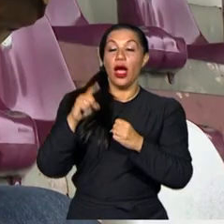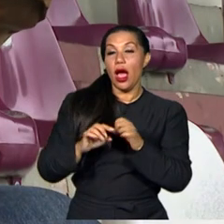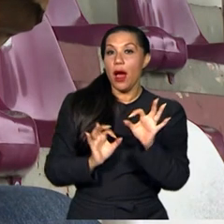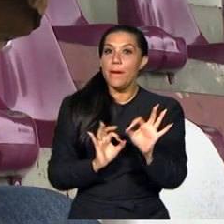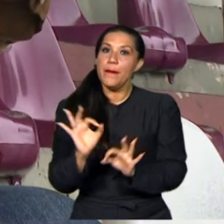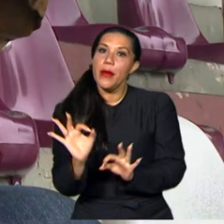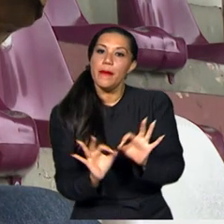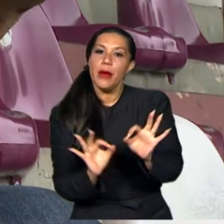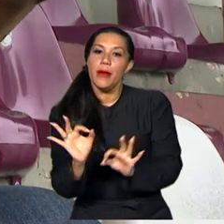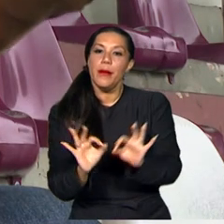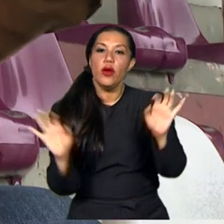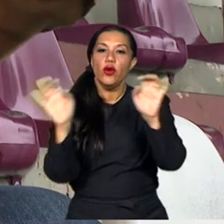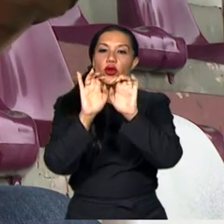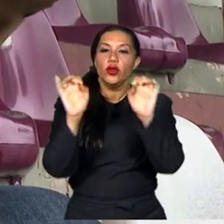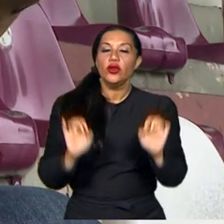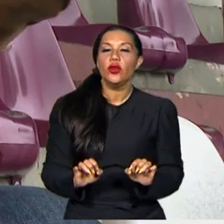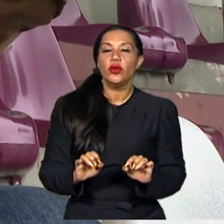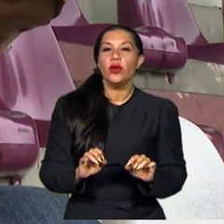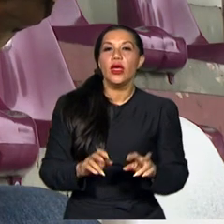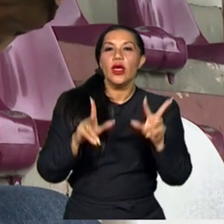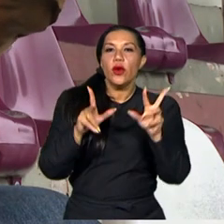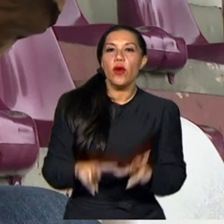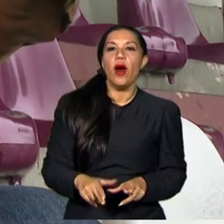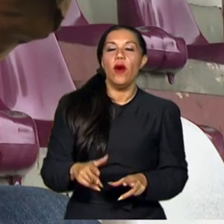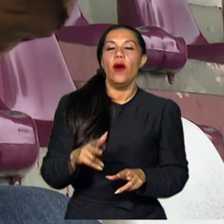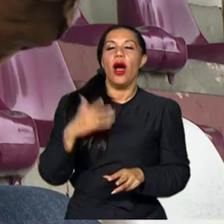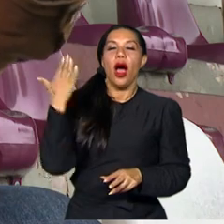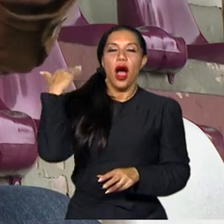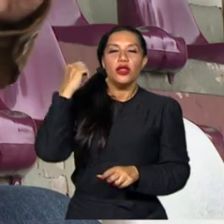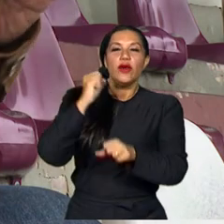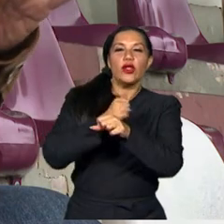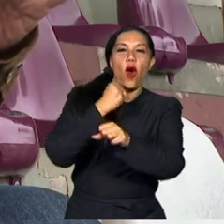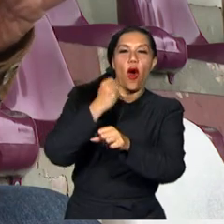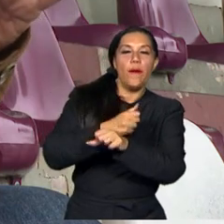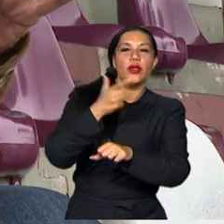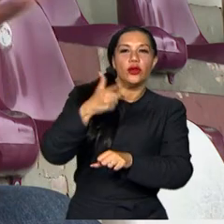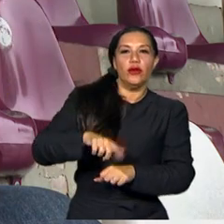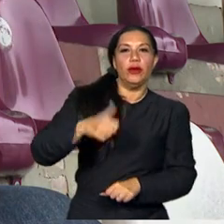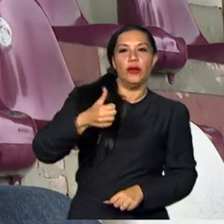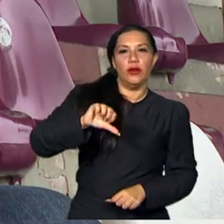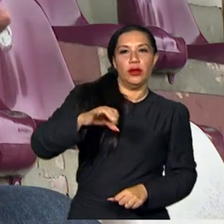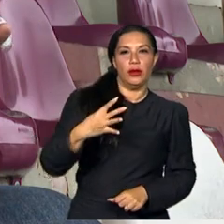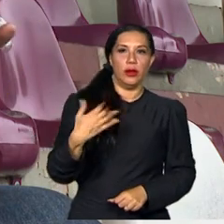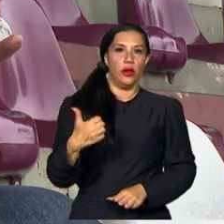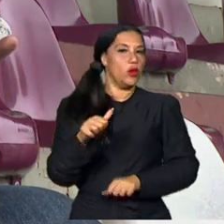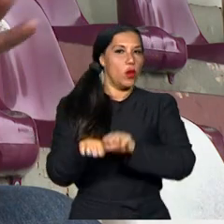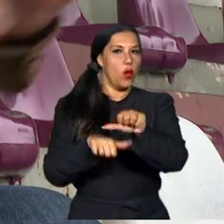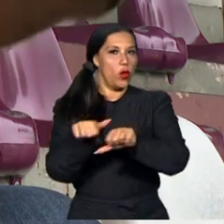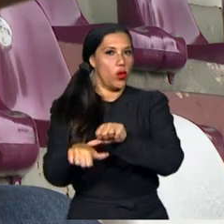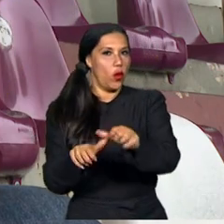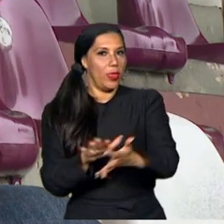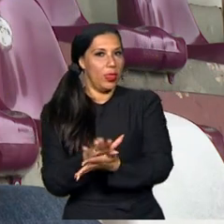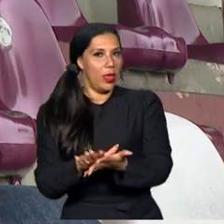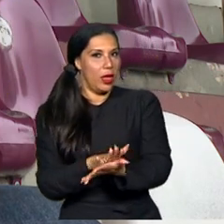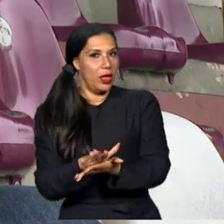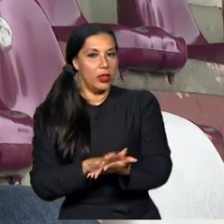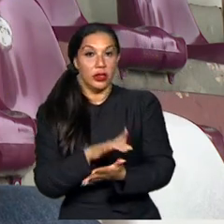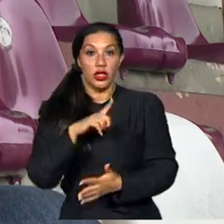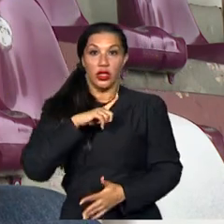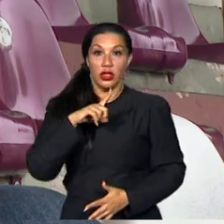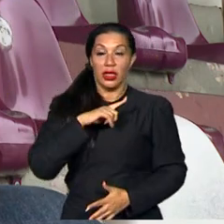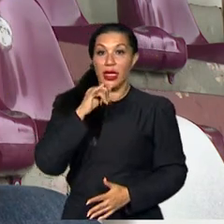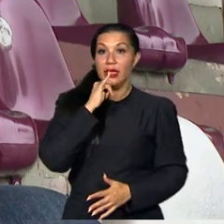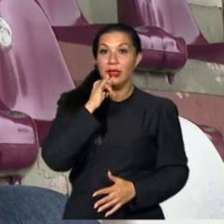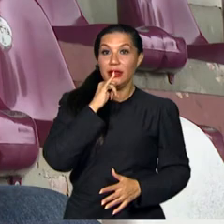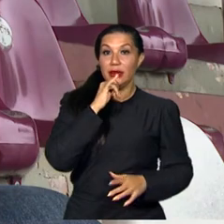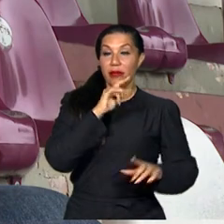arquitetonicamente dizendo o mesmo de quando foi reformado em 1941. Não se mudou nada. Você tem, por exemplo, você pega o